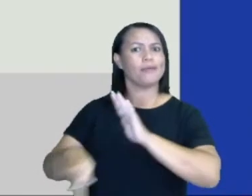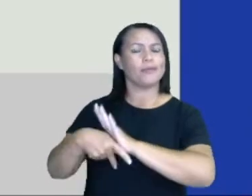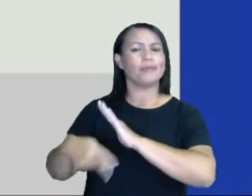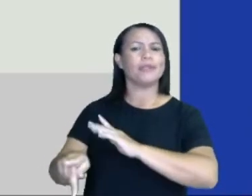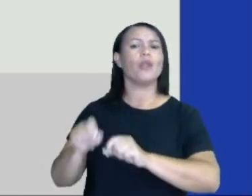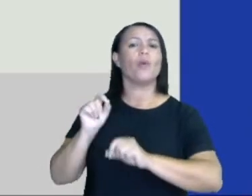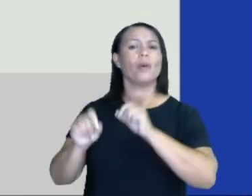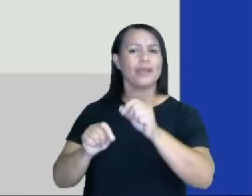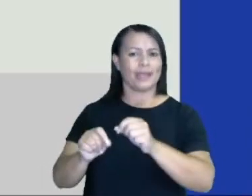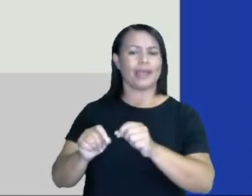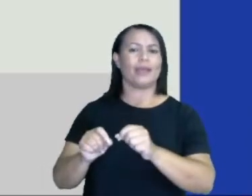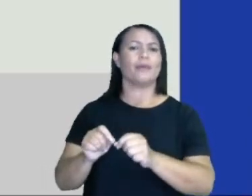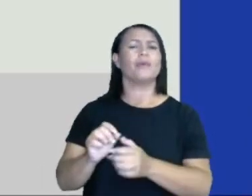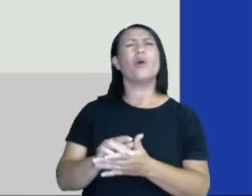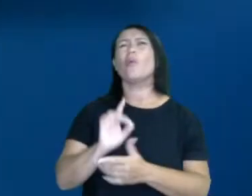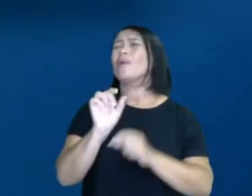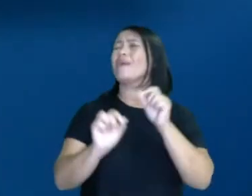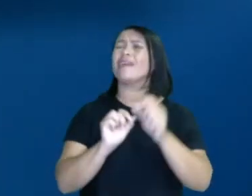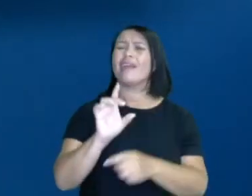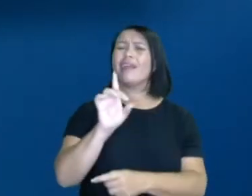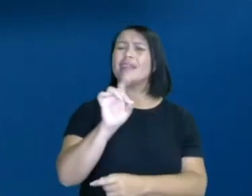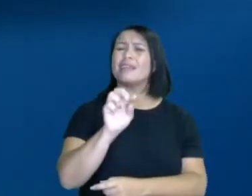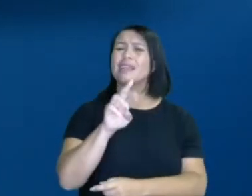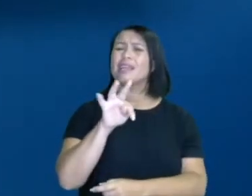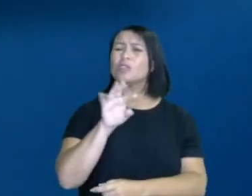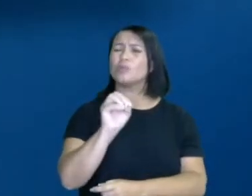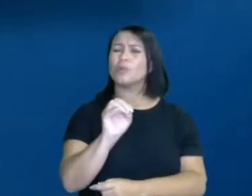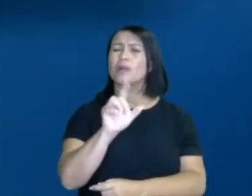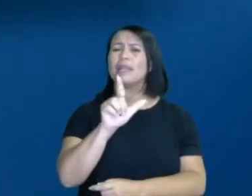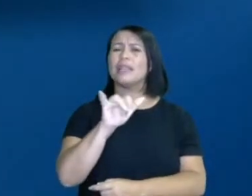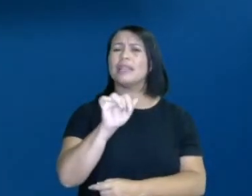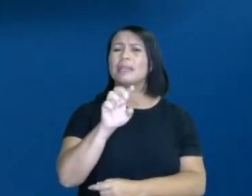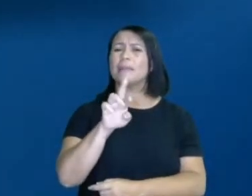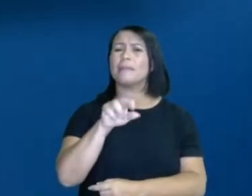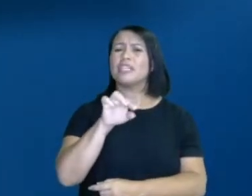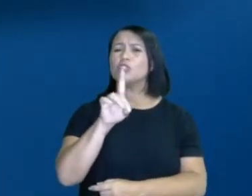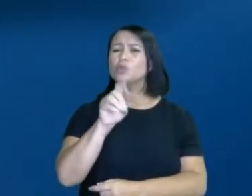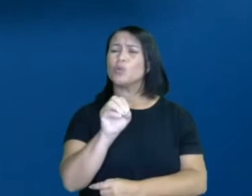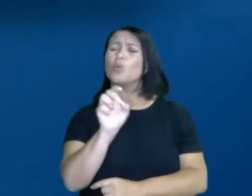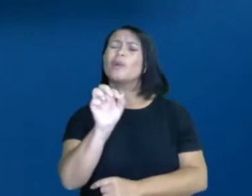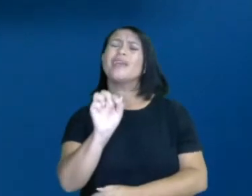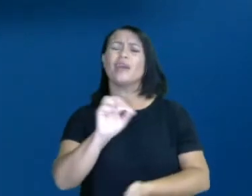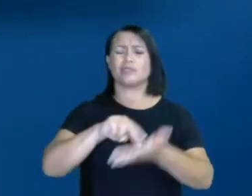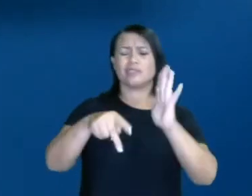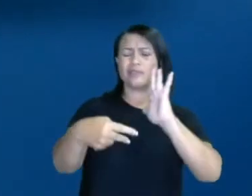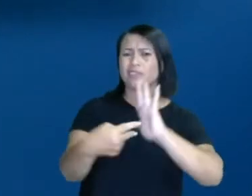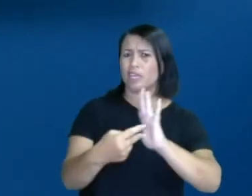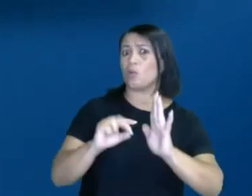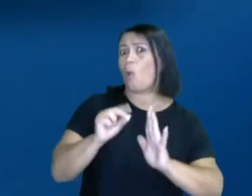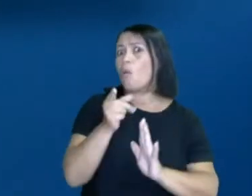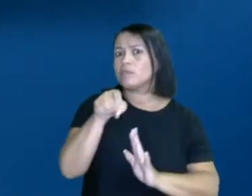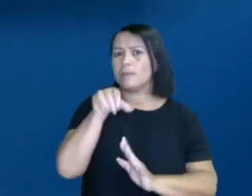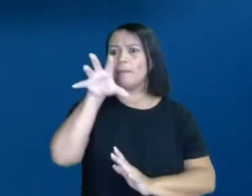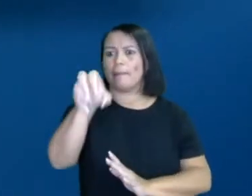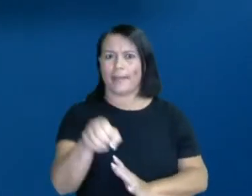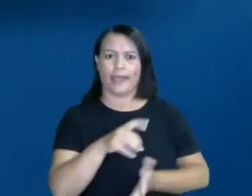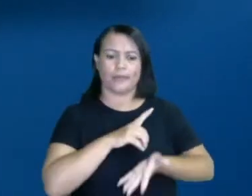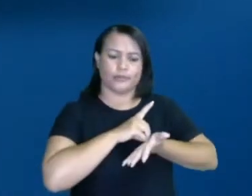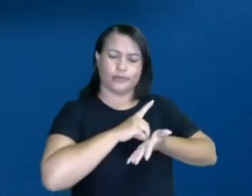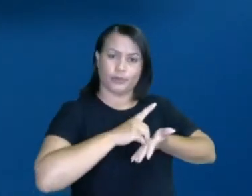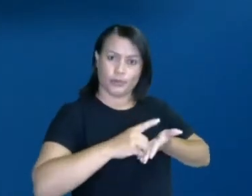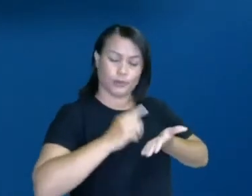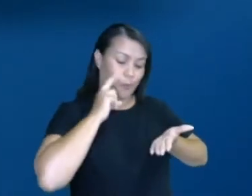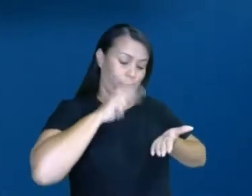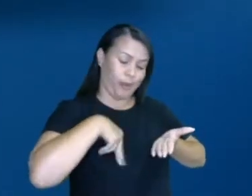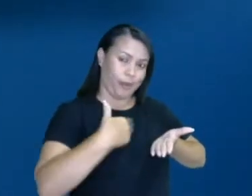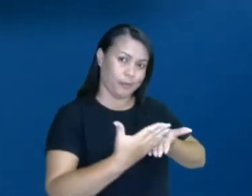lesem o direito líquido. O que é direito líquido? Para você saber o significado, ou você tem que consultar em um dicionário,